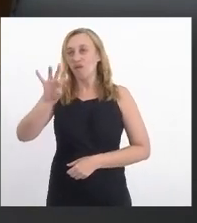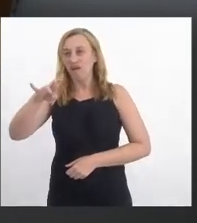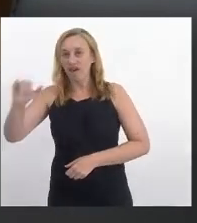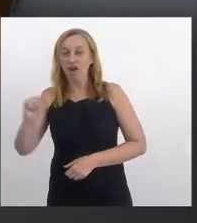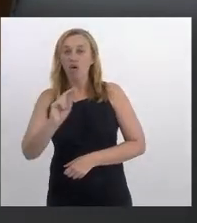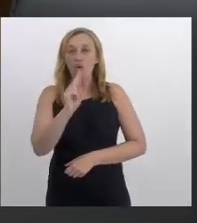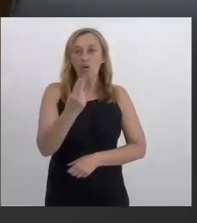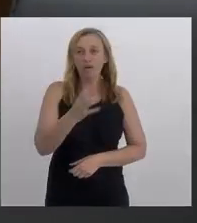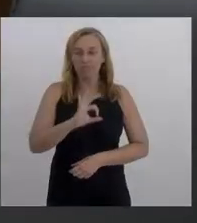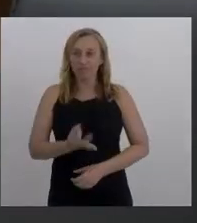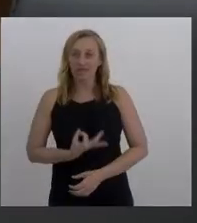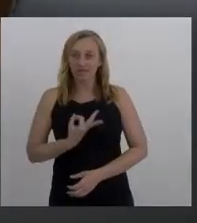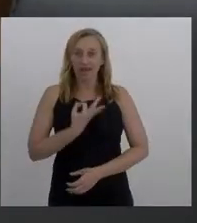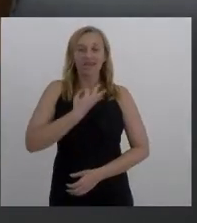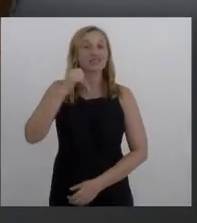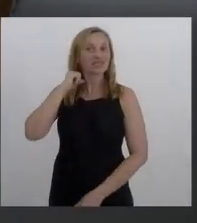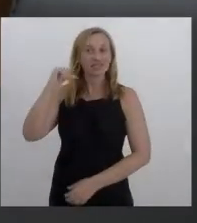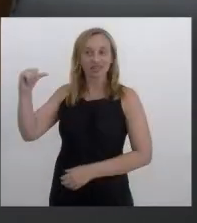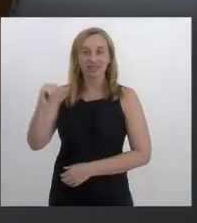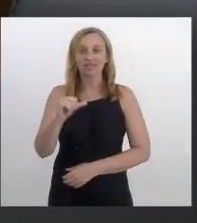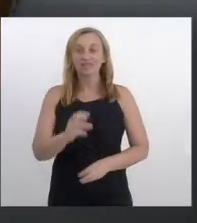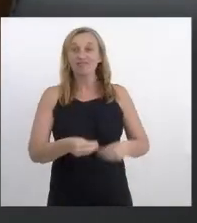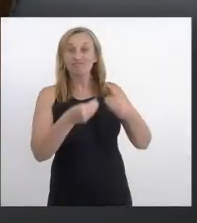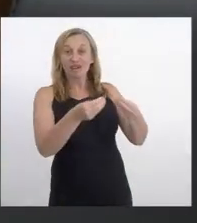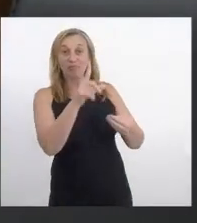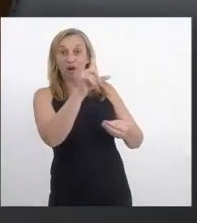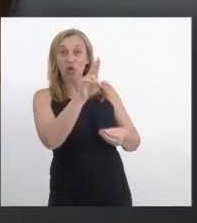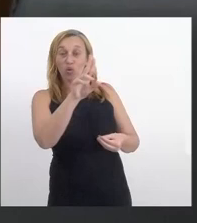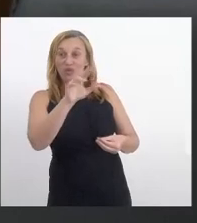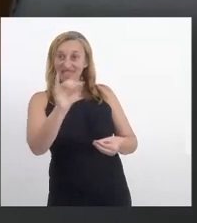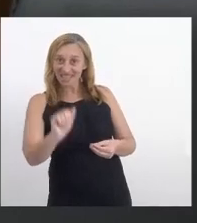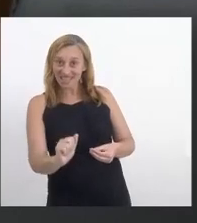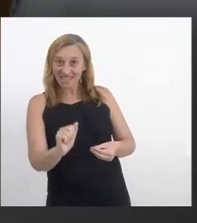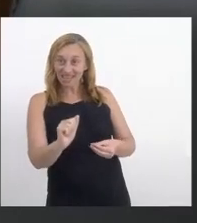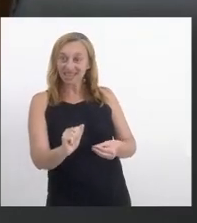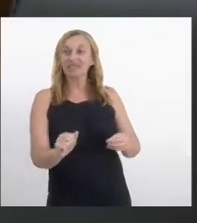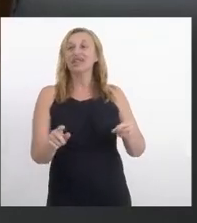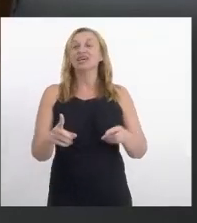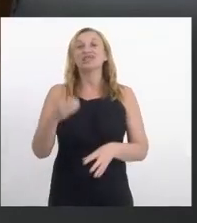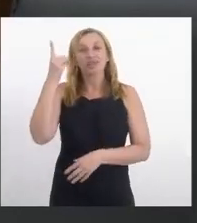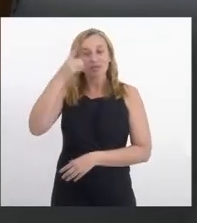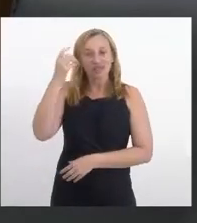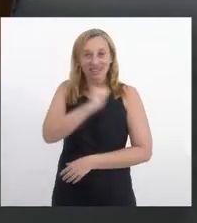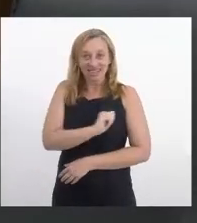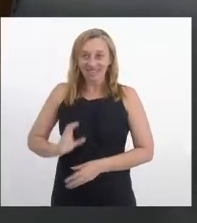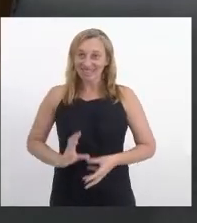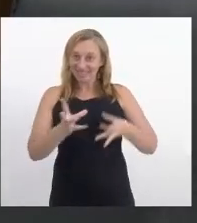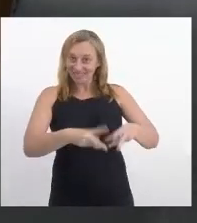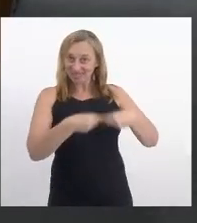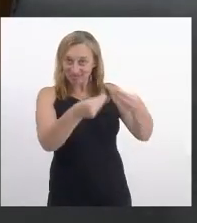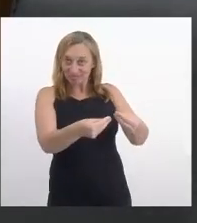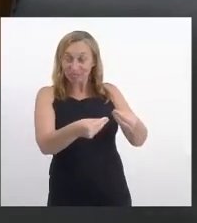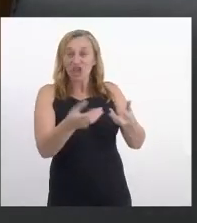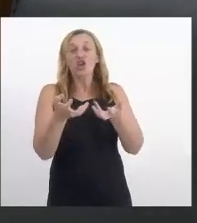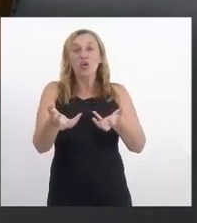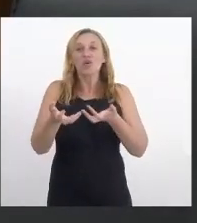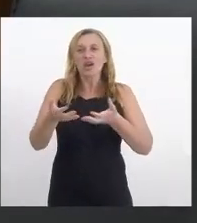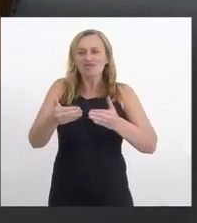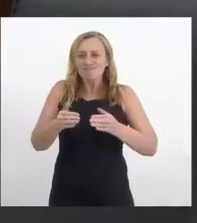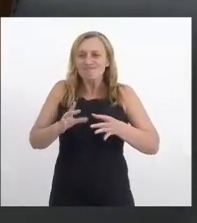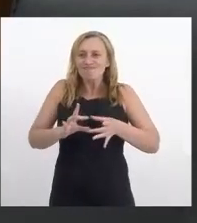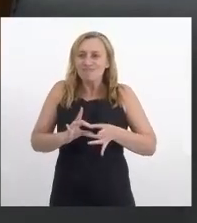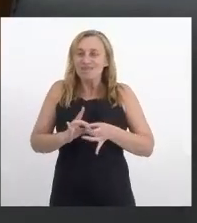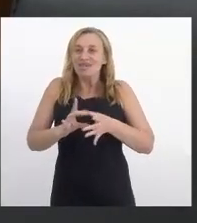medalha Tiradentes concedida para Luzia Lacerda, pelo deputado André Siciliano. Eu quero me